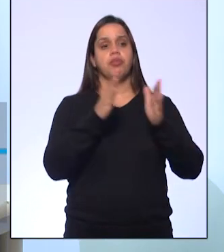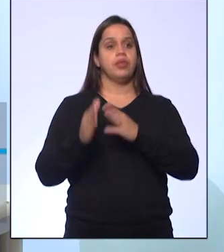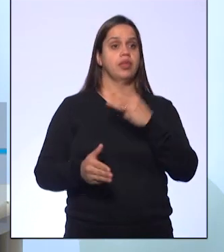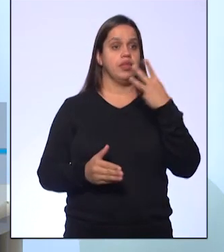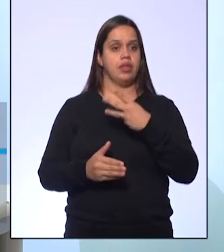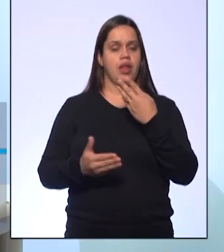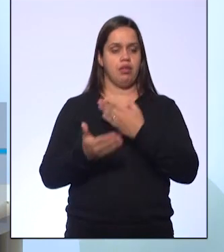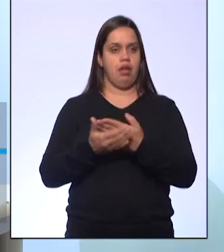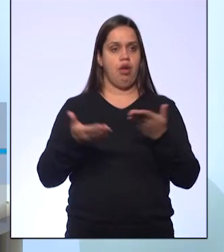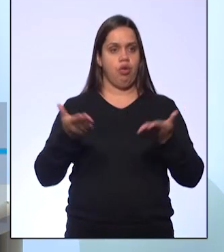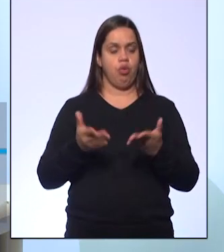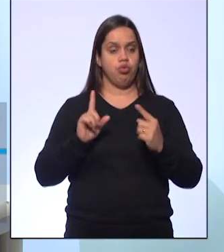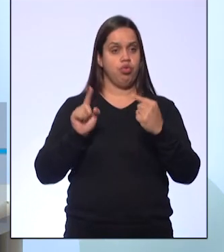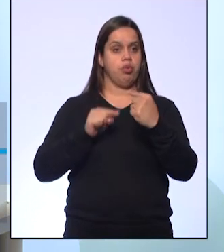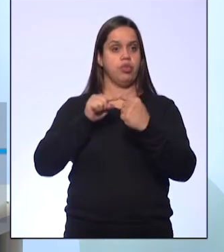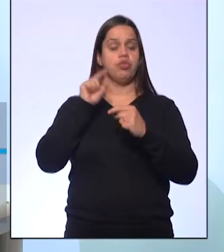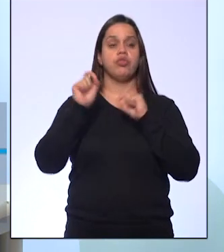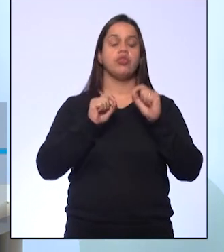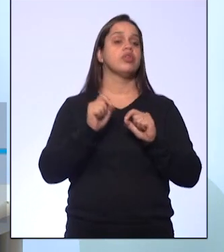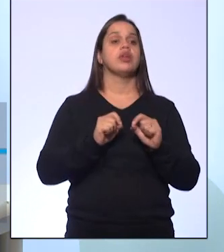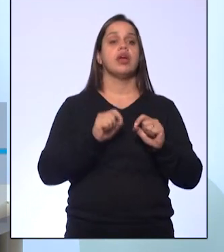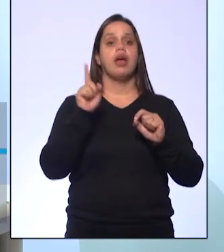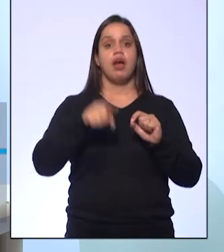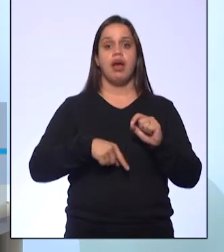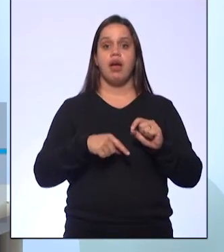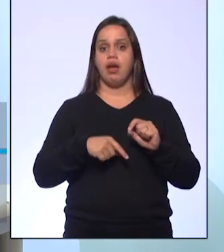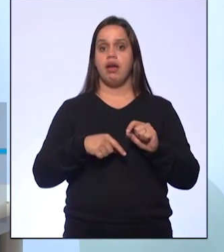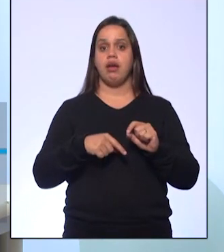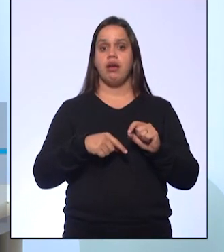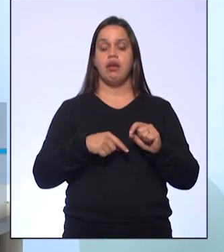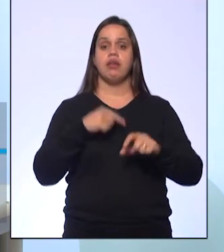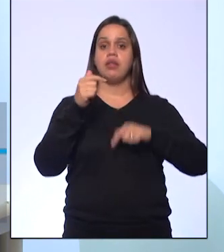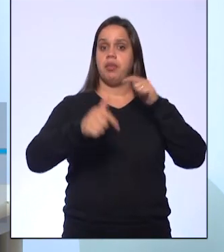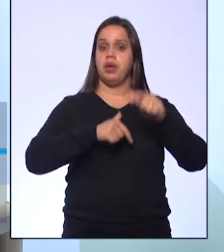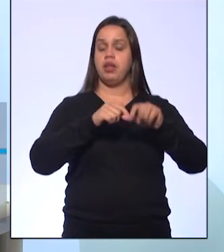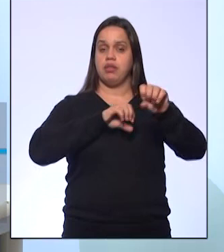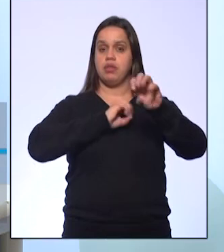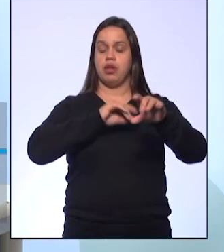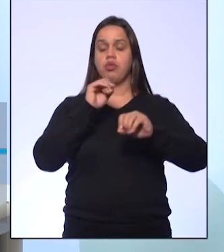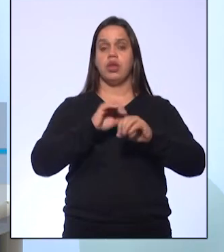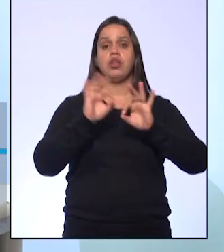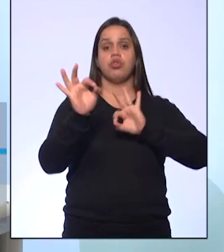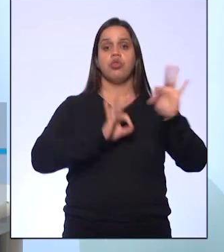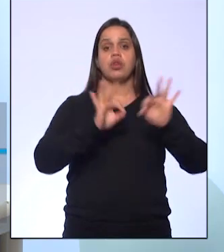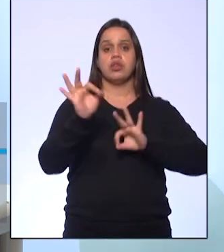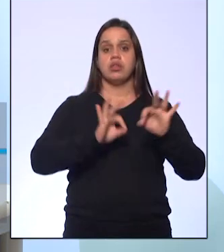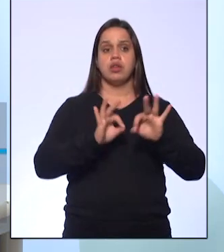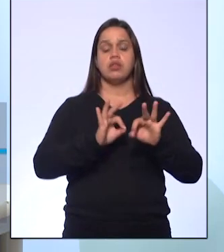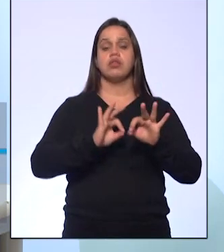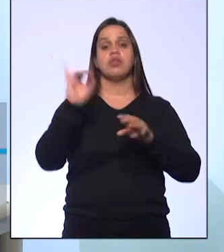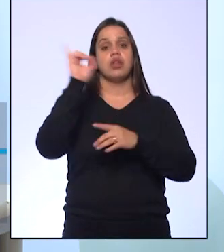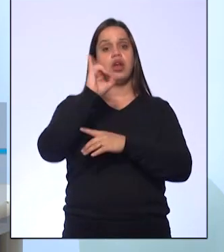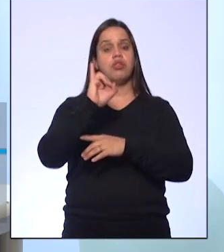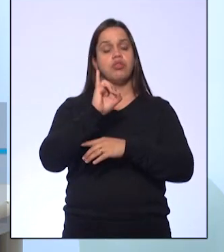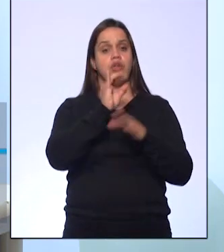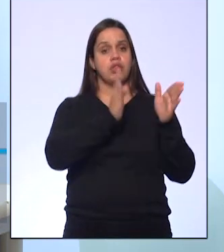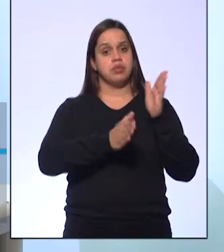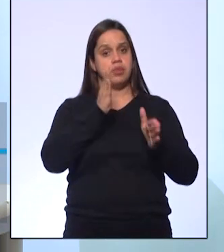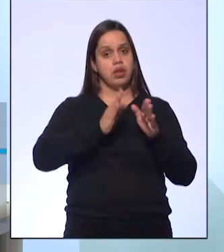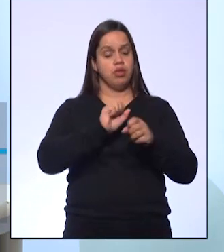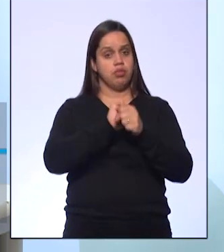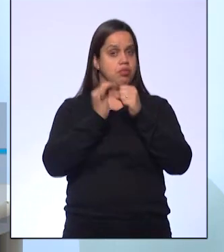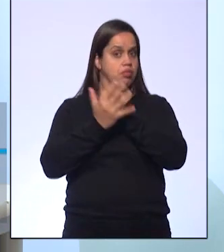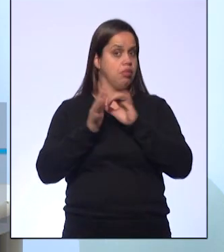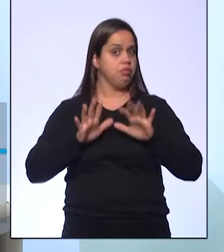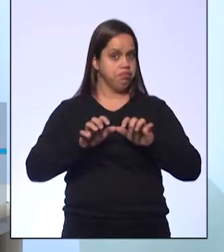parte 3, o objetivo é trabalhar com a questão das organizações internacionais durante a pandemia. Então nós temos